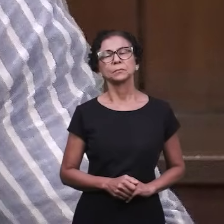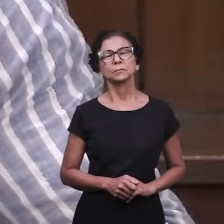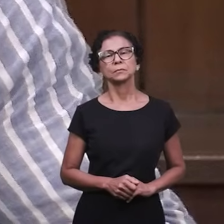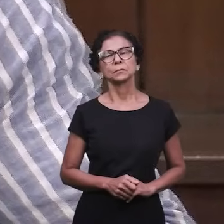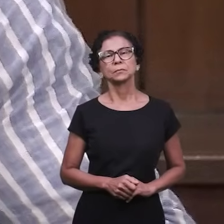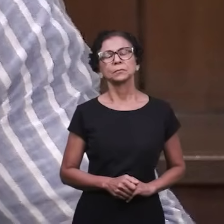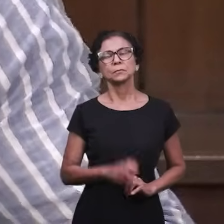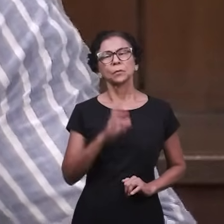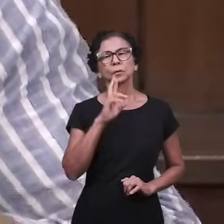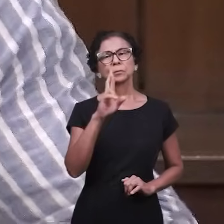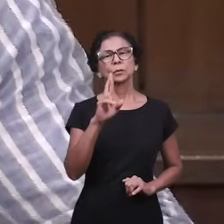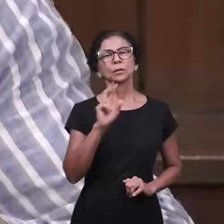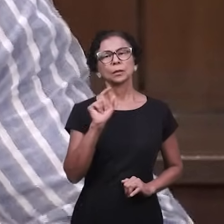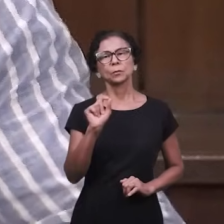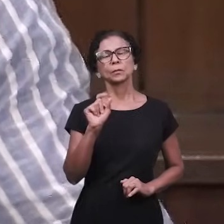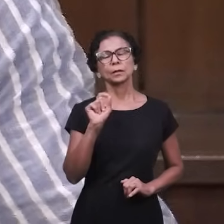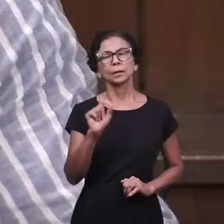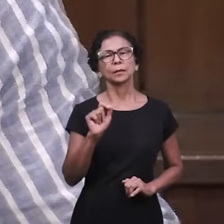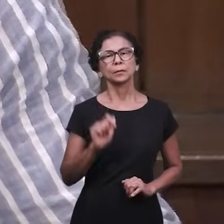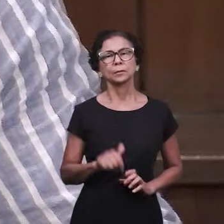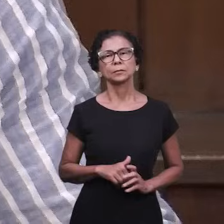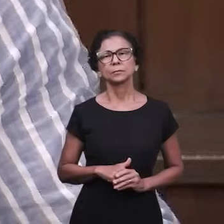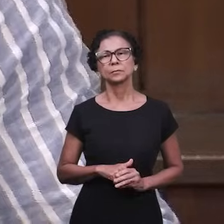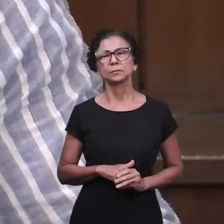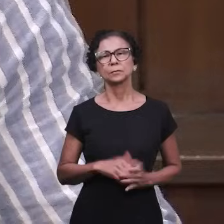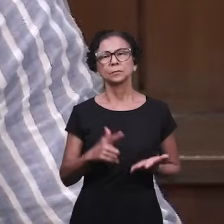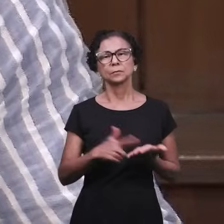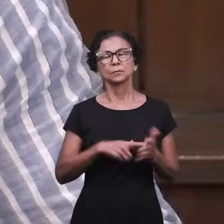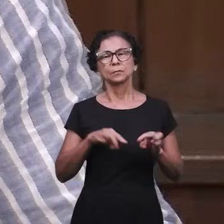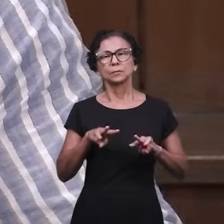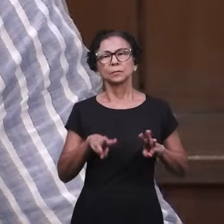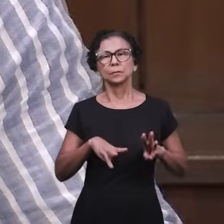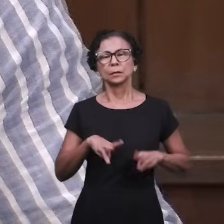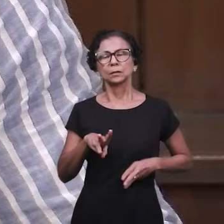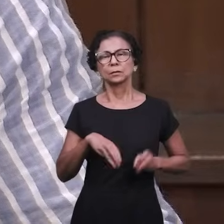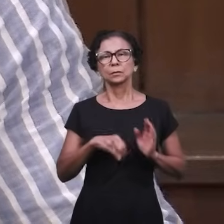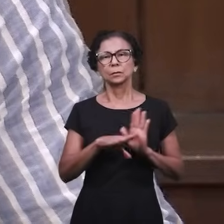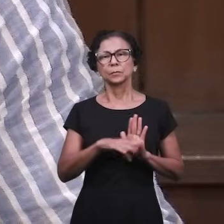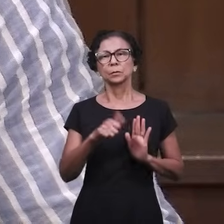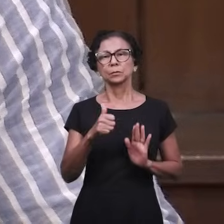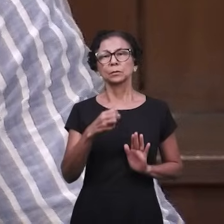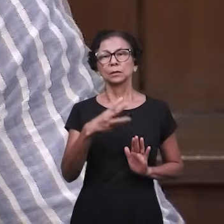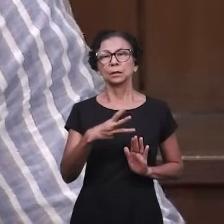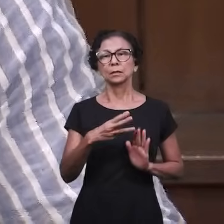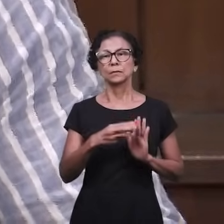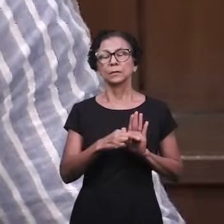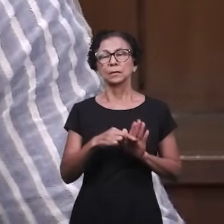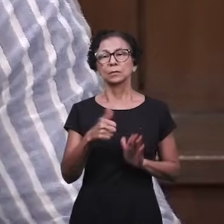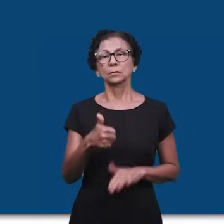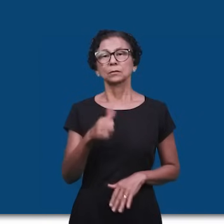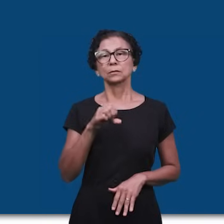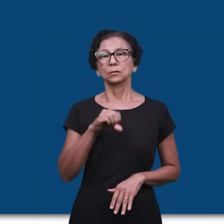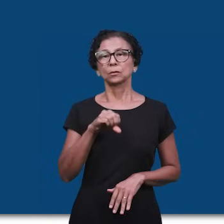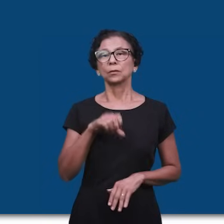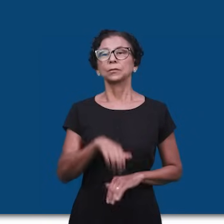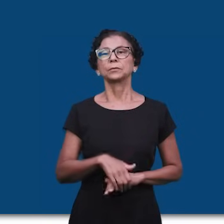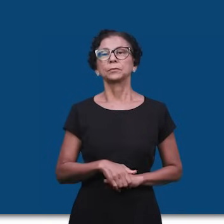com o mundo está exatamente lá em Marcos, no capítulo 13, versículo 19,